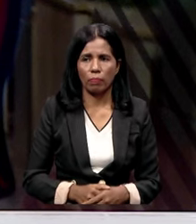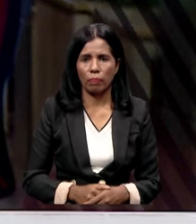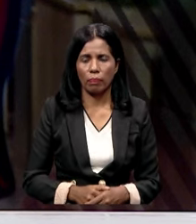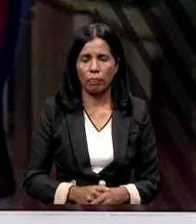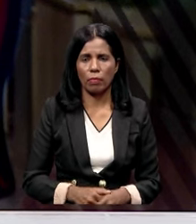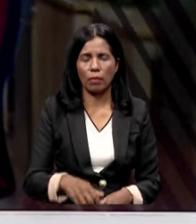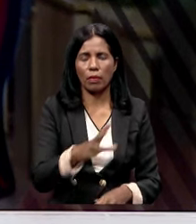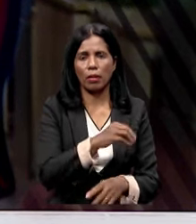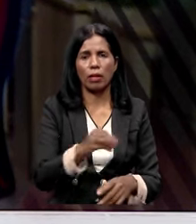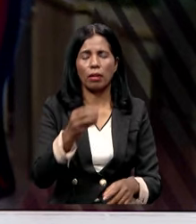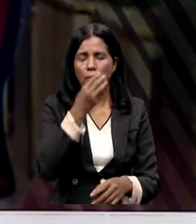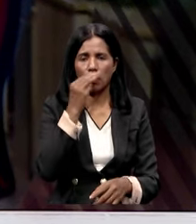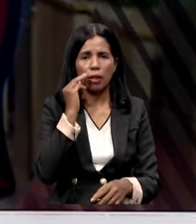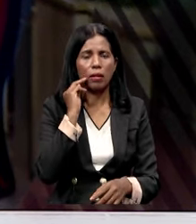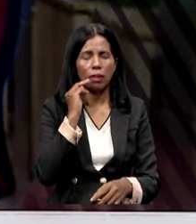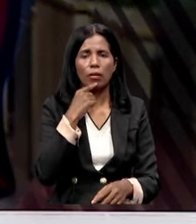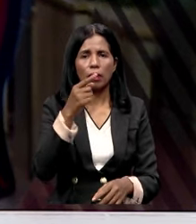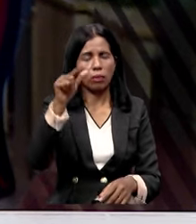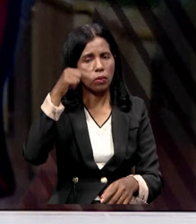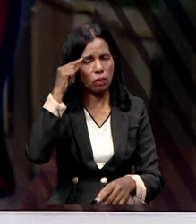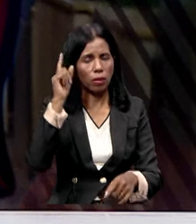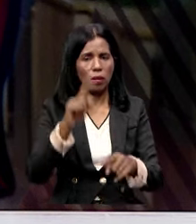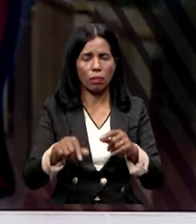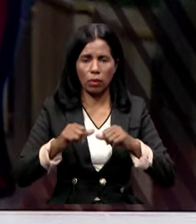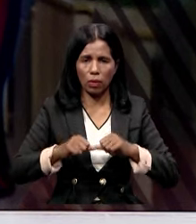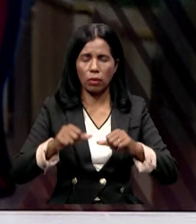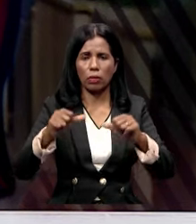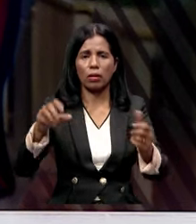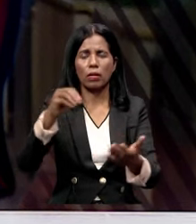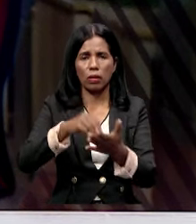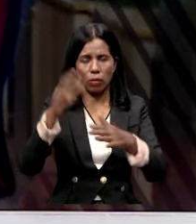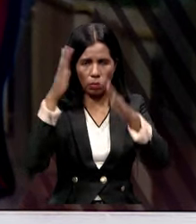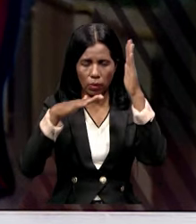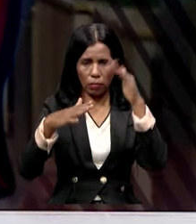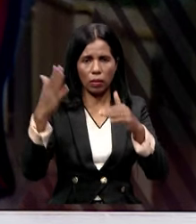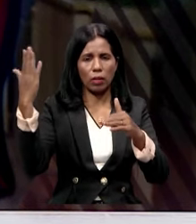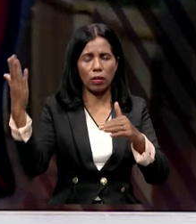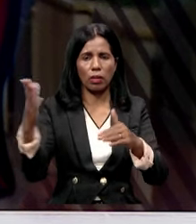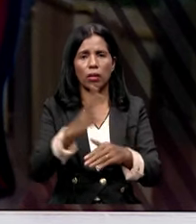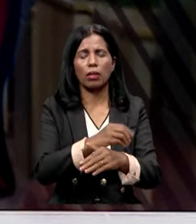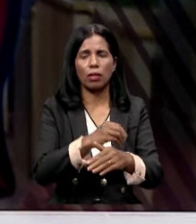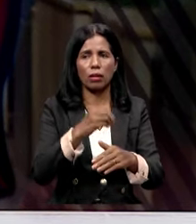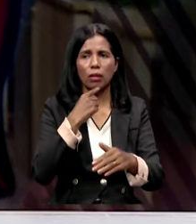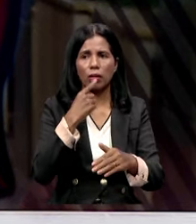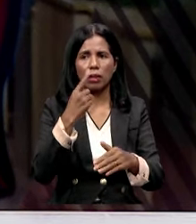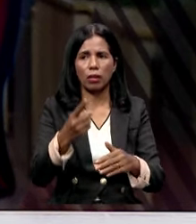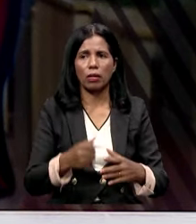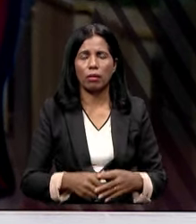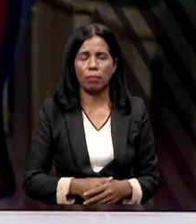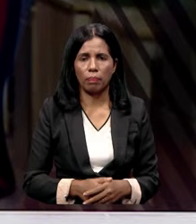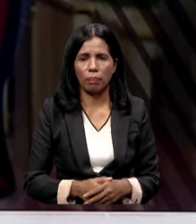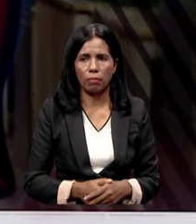Maria Alkatiri apela ba governo atola bel continua cria conflito entre poder